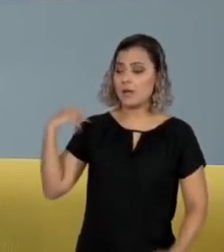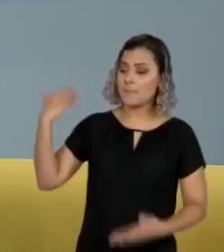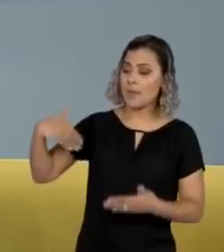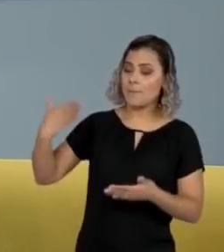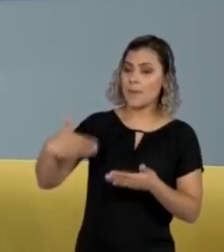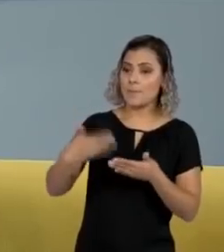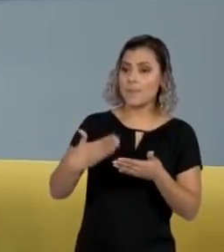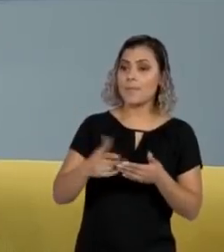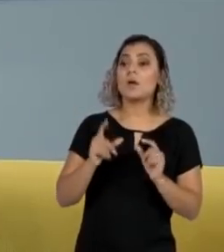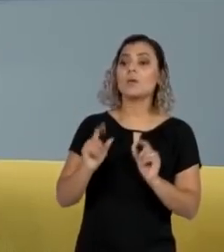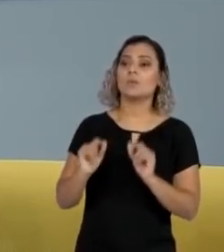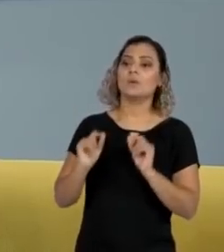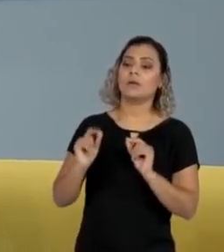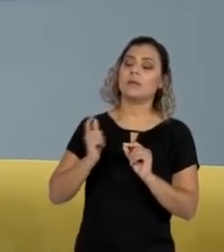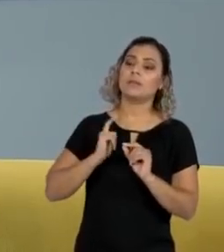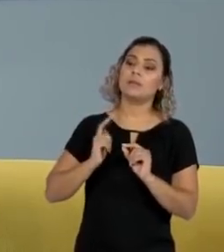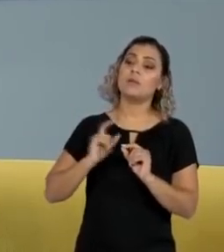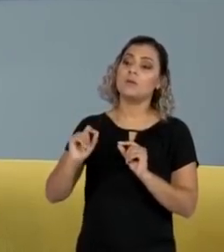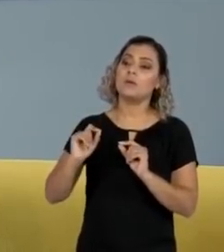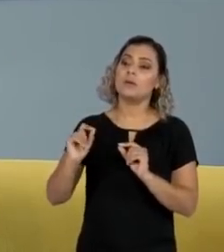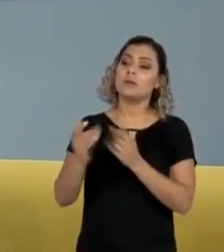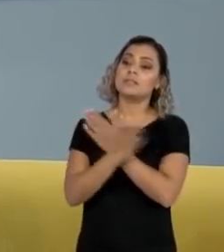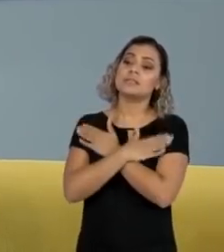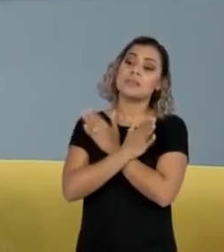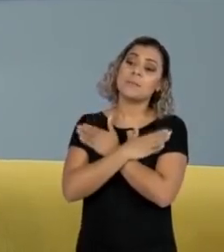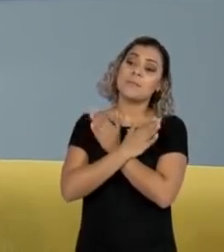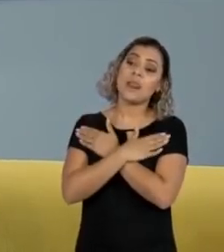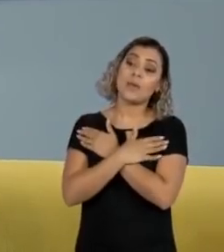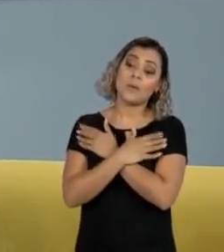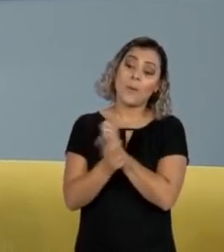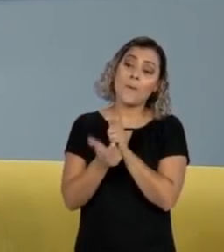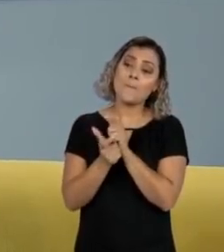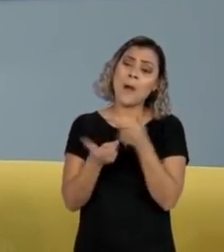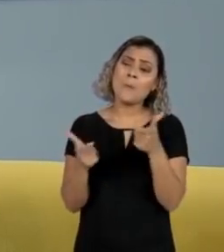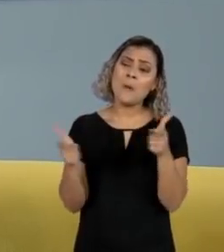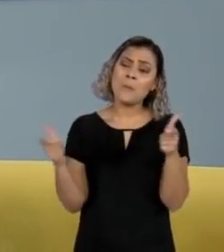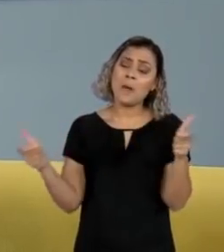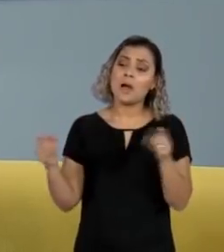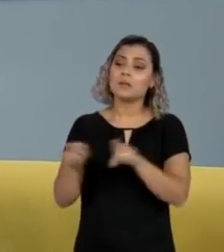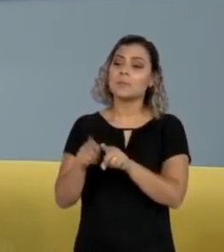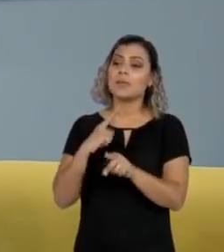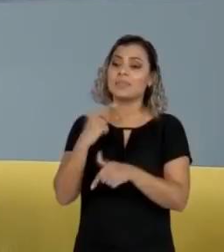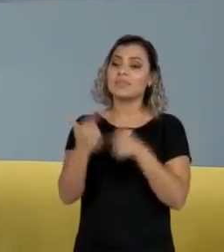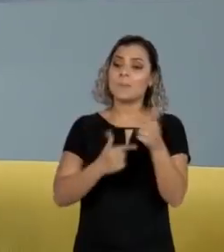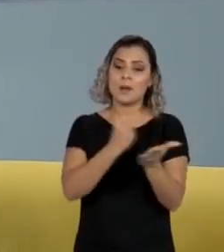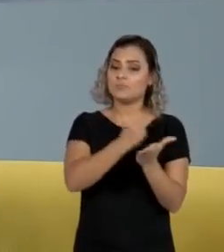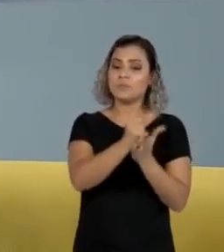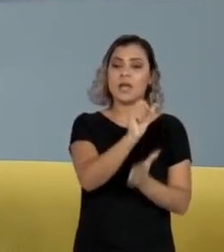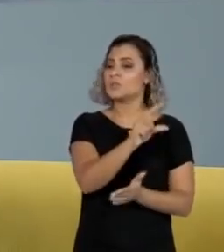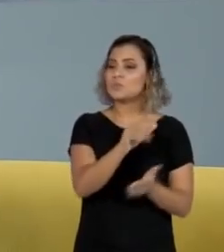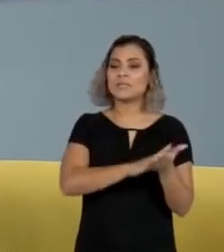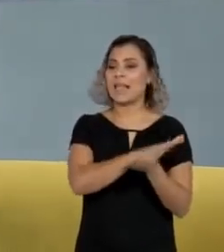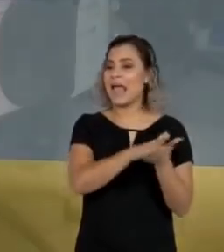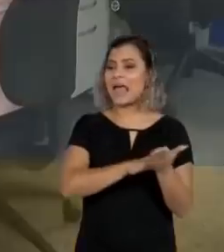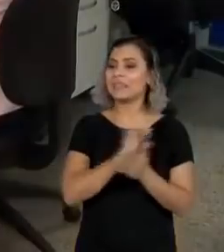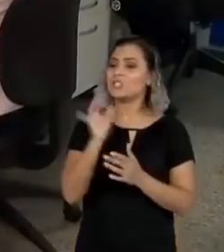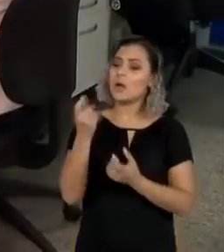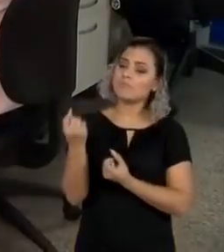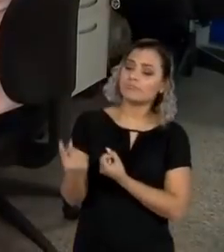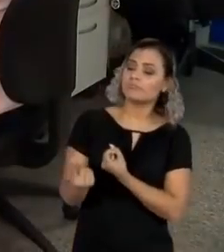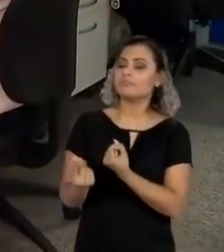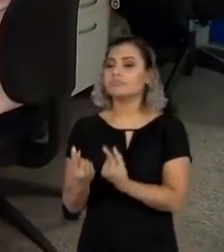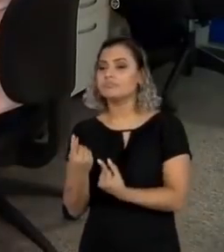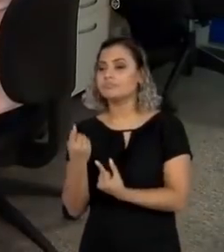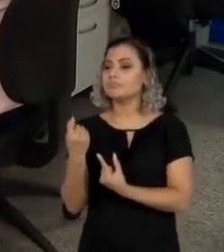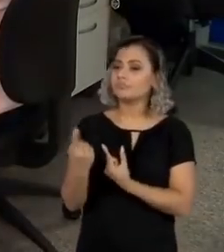um processo de aumento, né, do desemprego, do subemprego e da informalidade, mais recentemente, né? O mercado de trabalho brasileiro